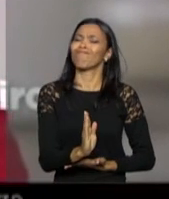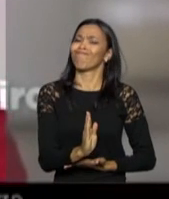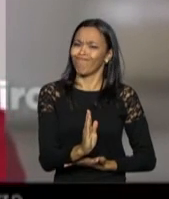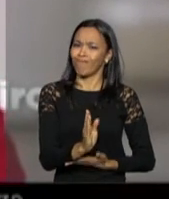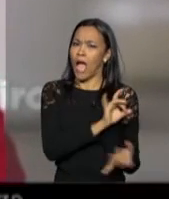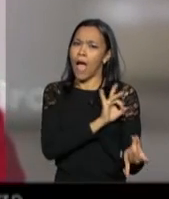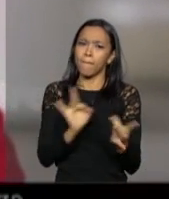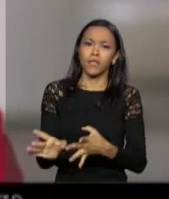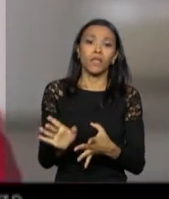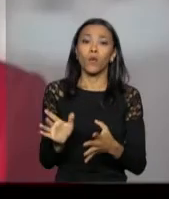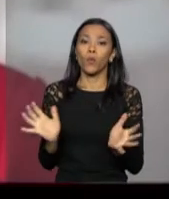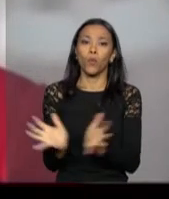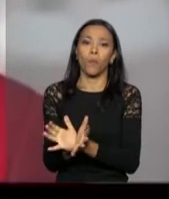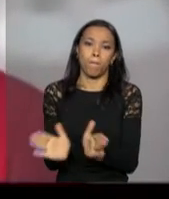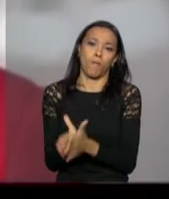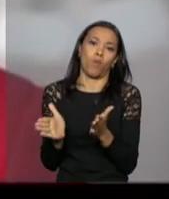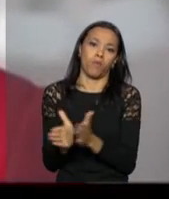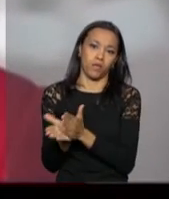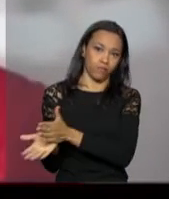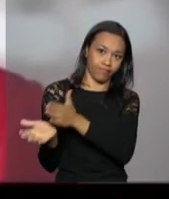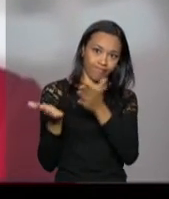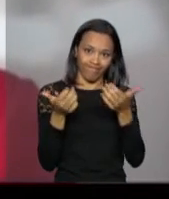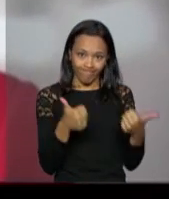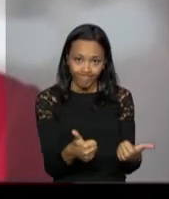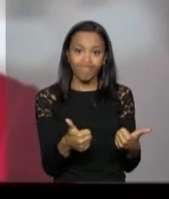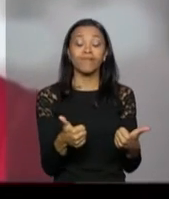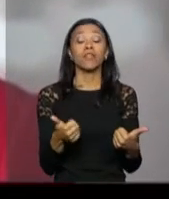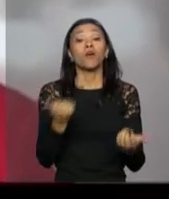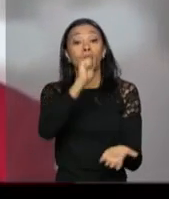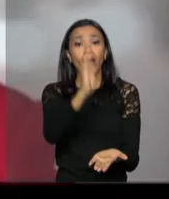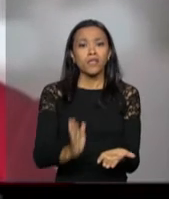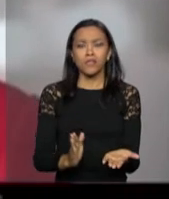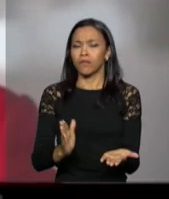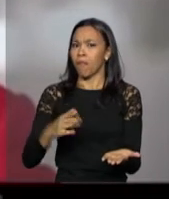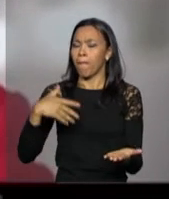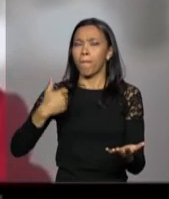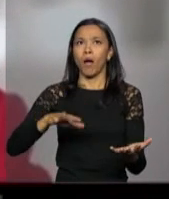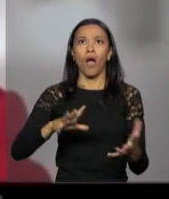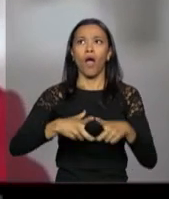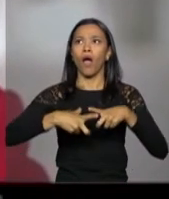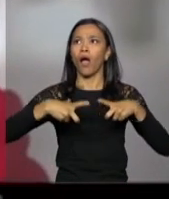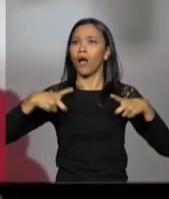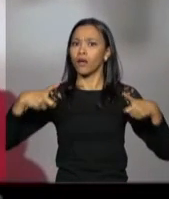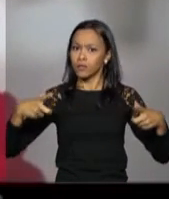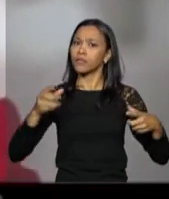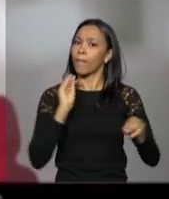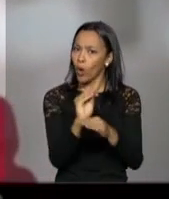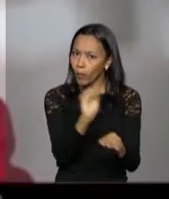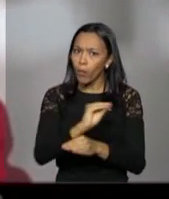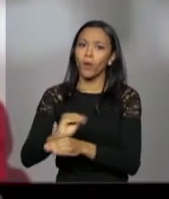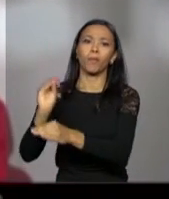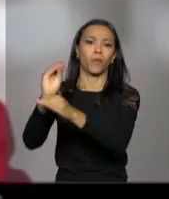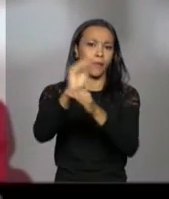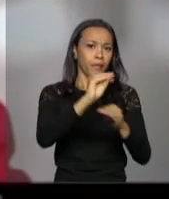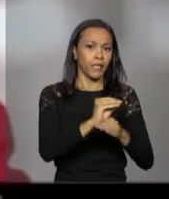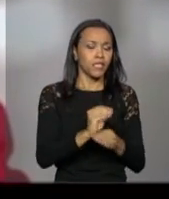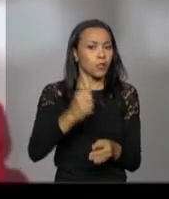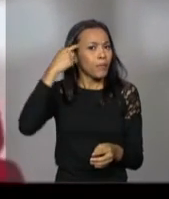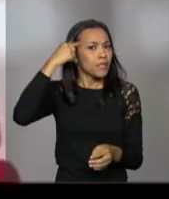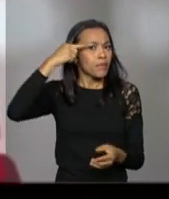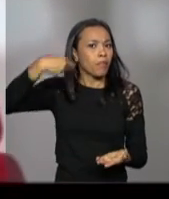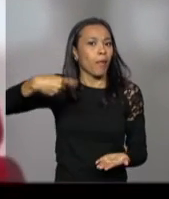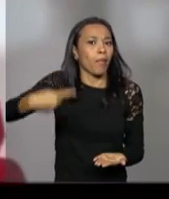saíram da extrema pobreza. O Brasil está cada vez maior e imune a ser atingido por previsões